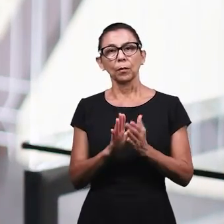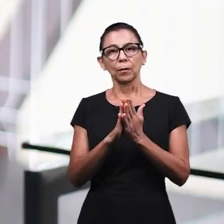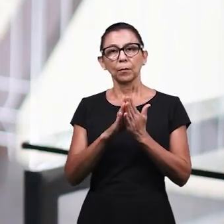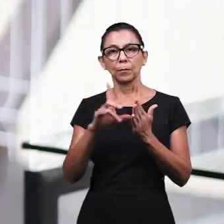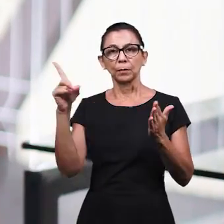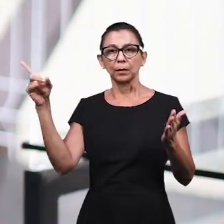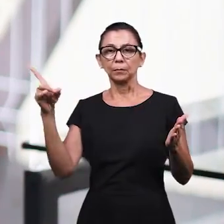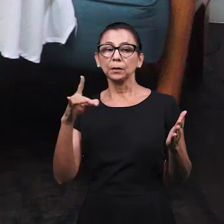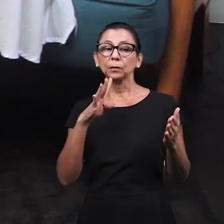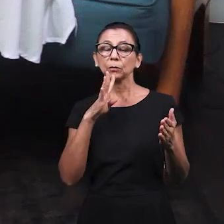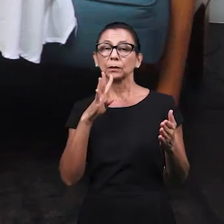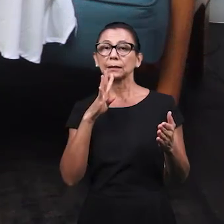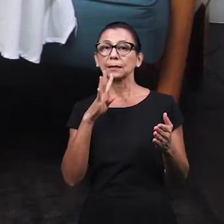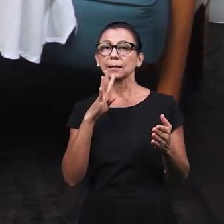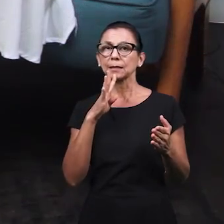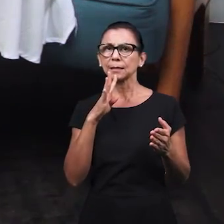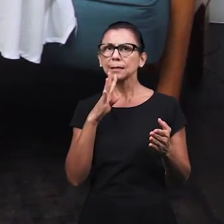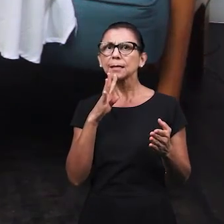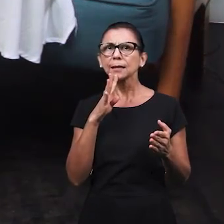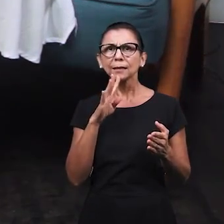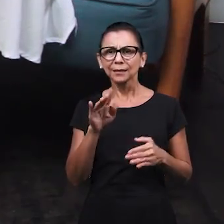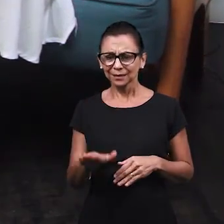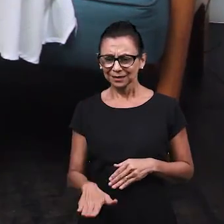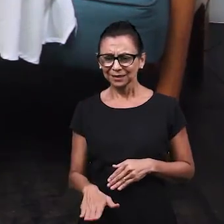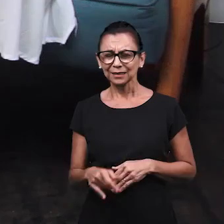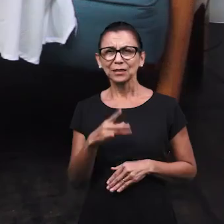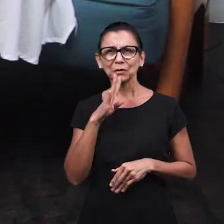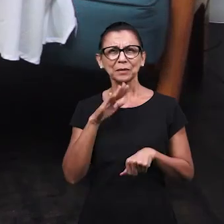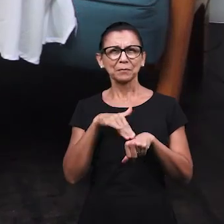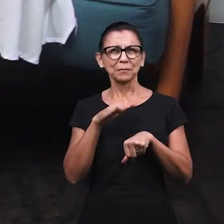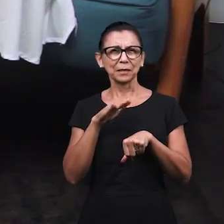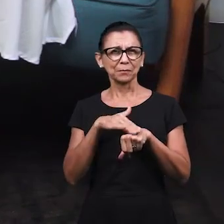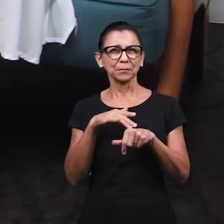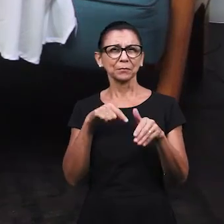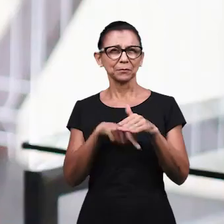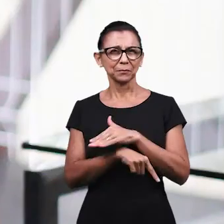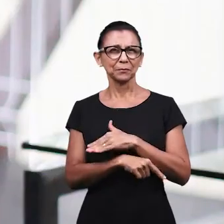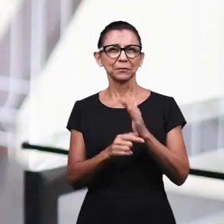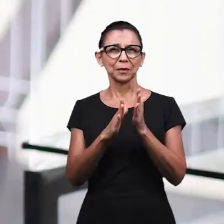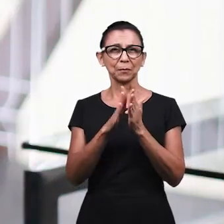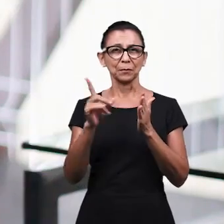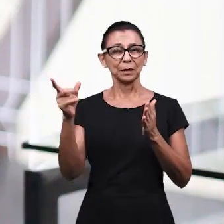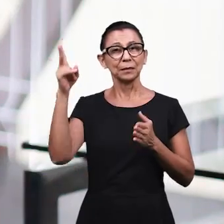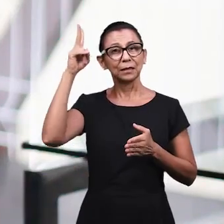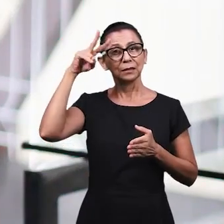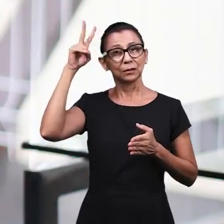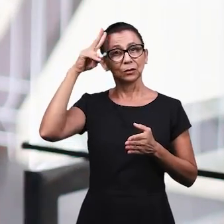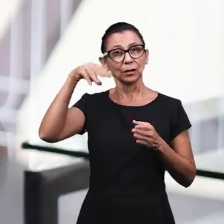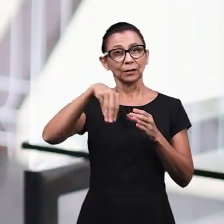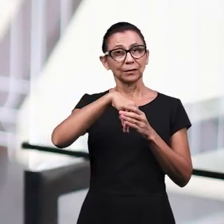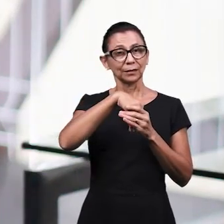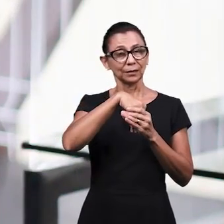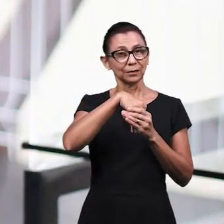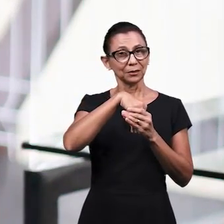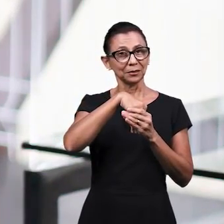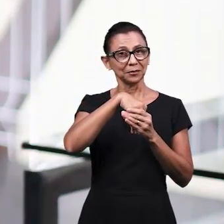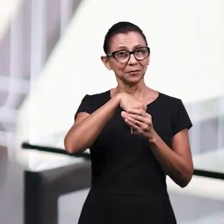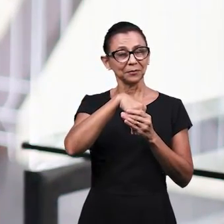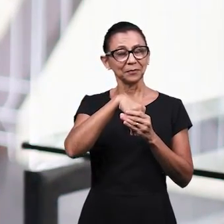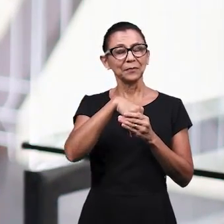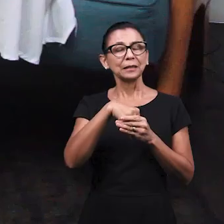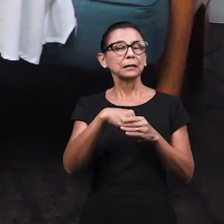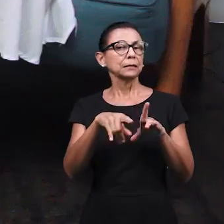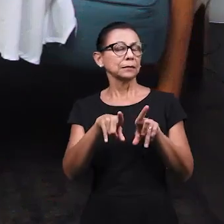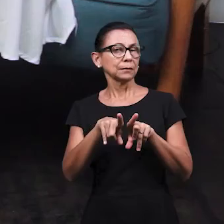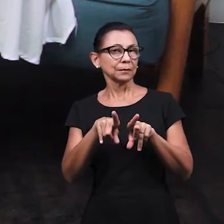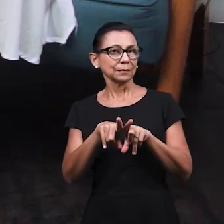conhecimento da palavra, para que as crianças possam conhecer mais a Bíblia, conhecer mais as histórias que existem nela,